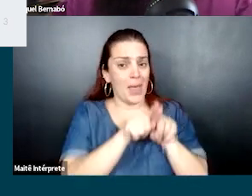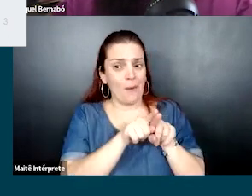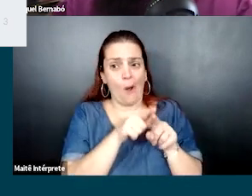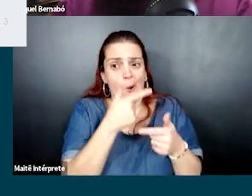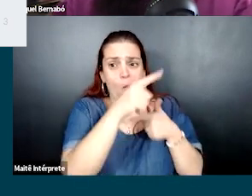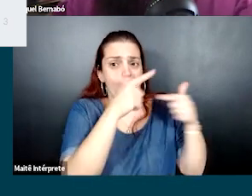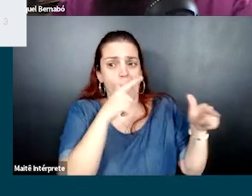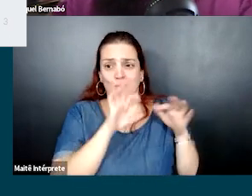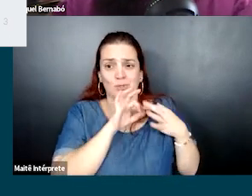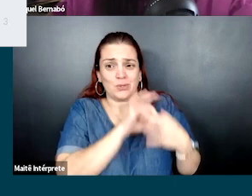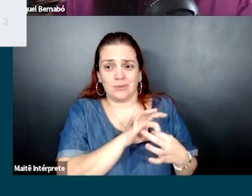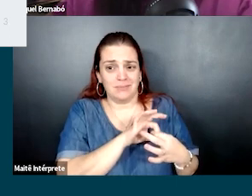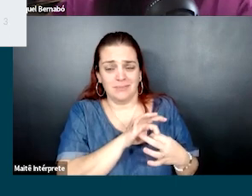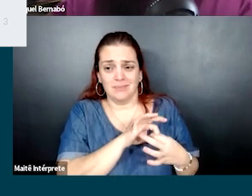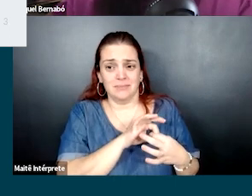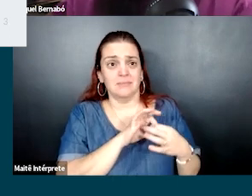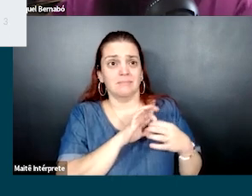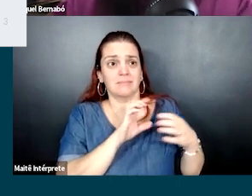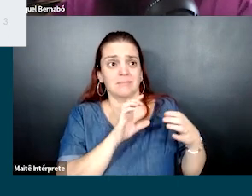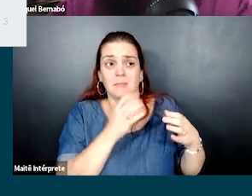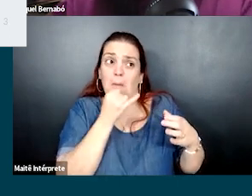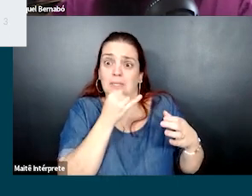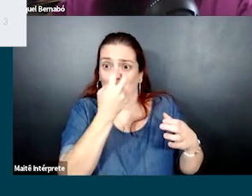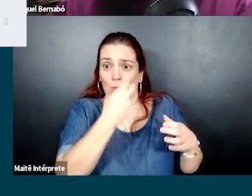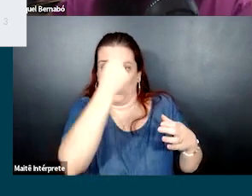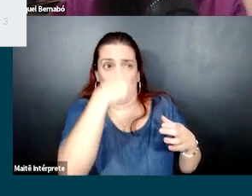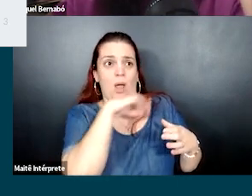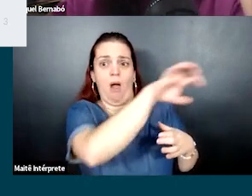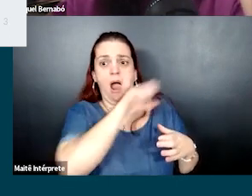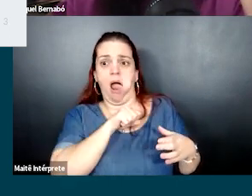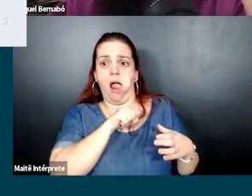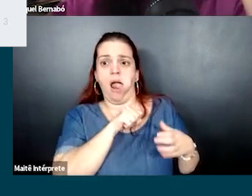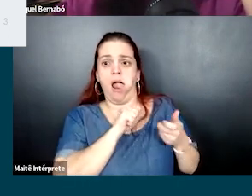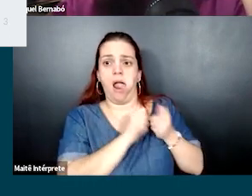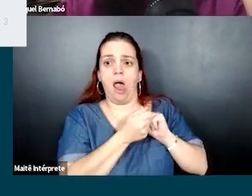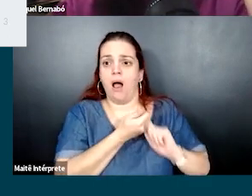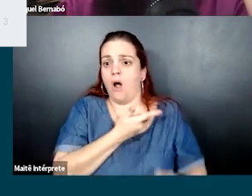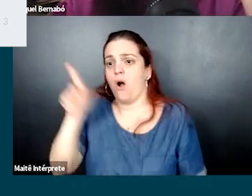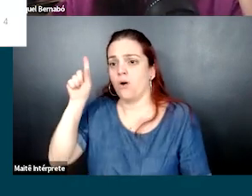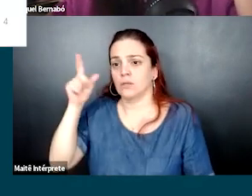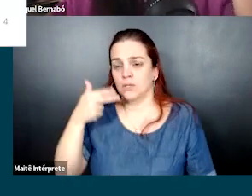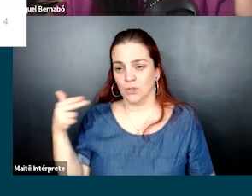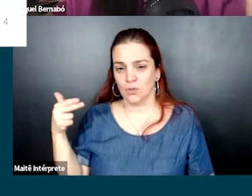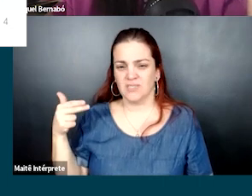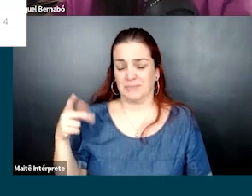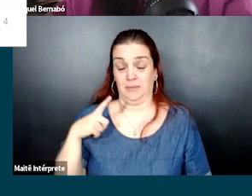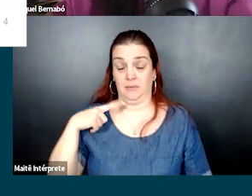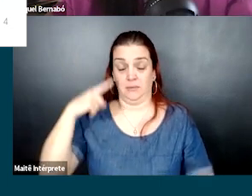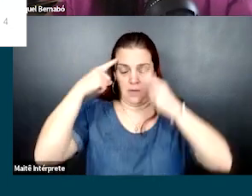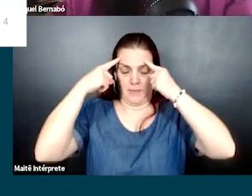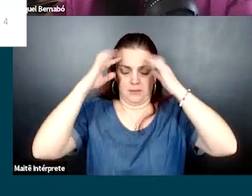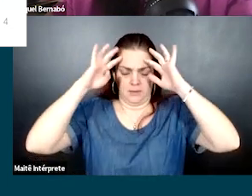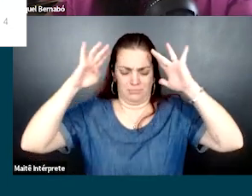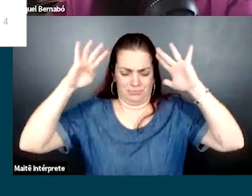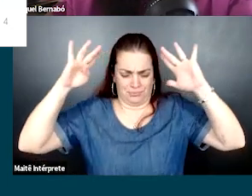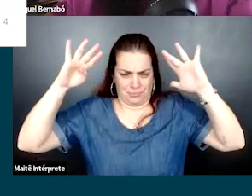participação dele. E o mesmo se aplica em tantos outros contextos, inclusive no de apropriação cultural. E aí, tudo bem, um